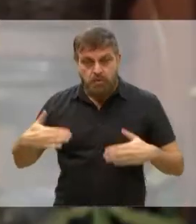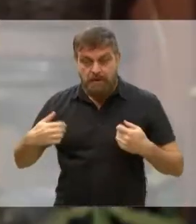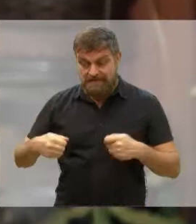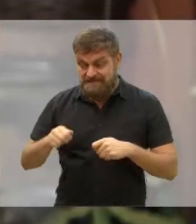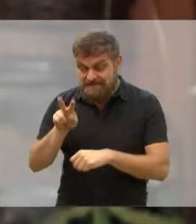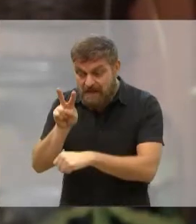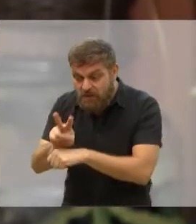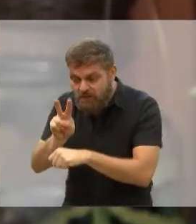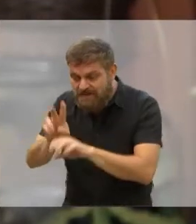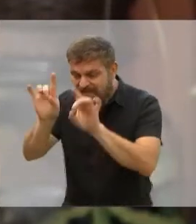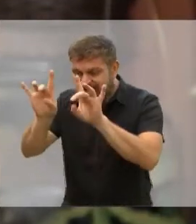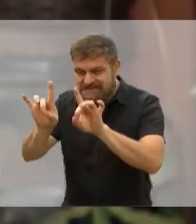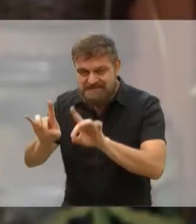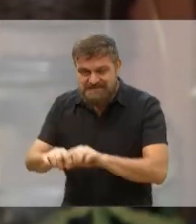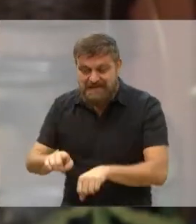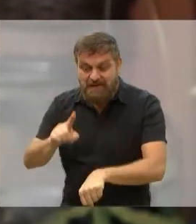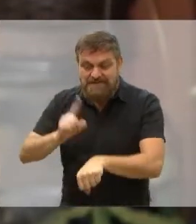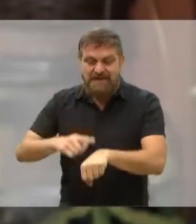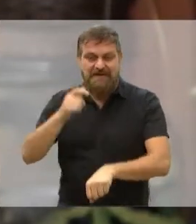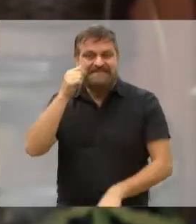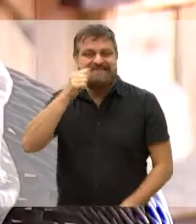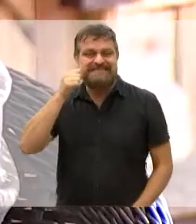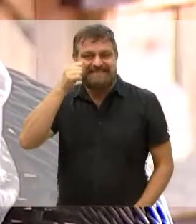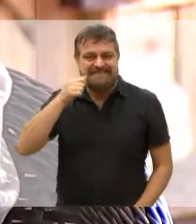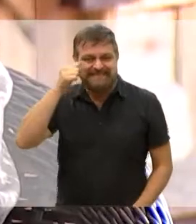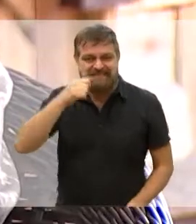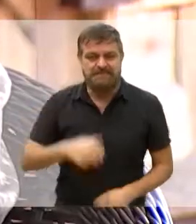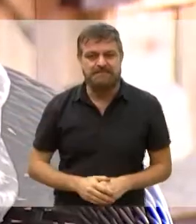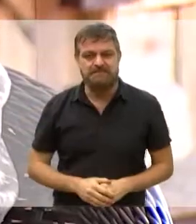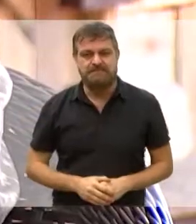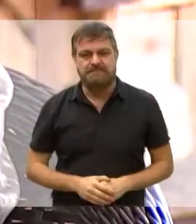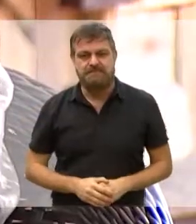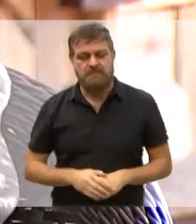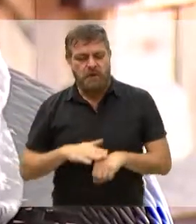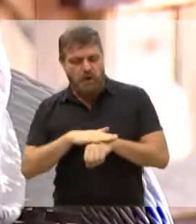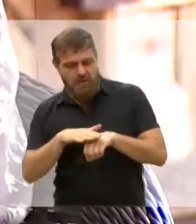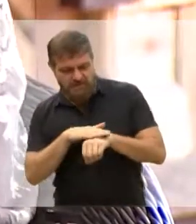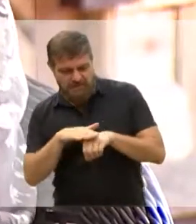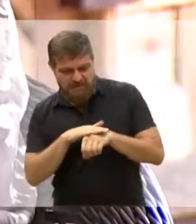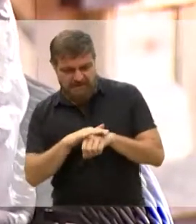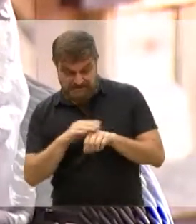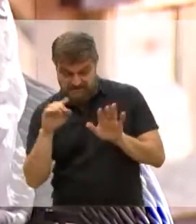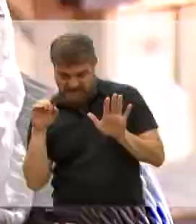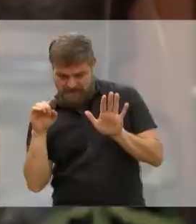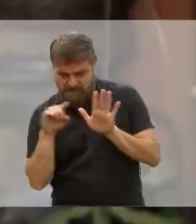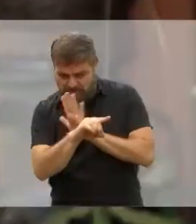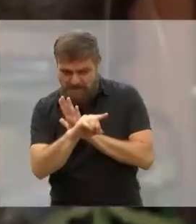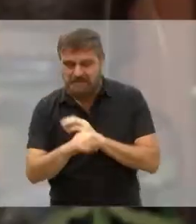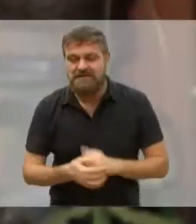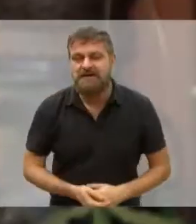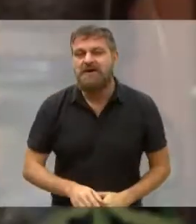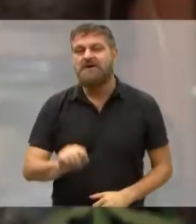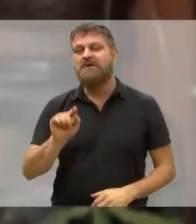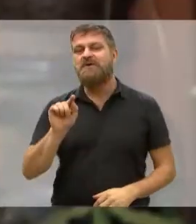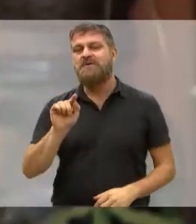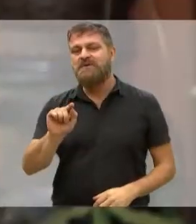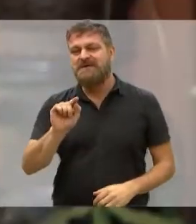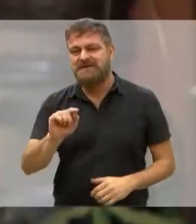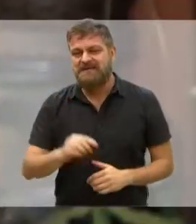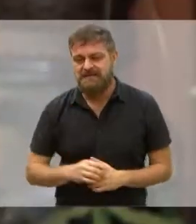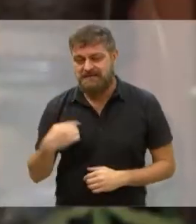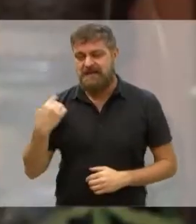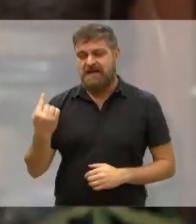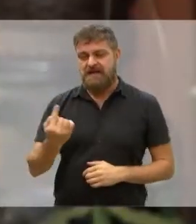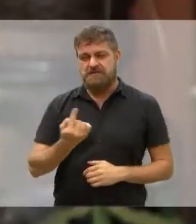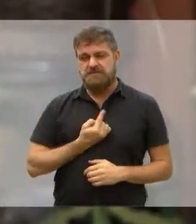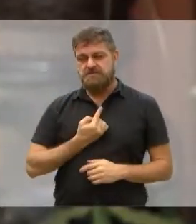atenção especial em tratamentos odontológicos. E eu já começo conversando e fazendo a pergunta que a